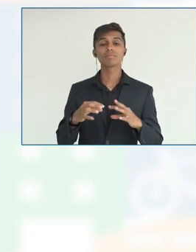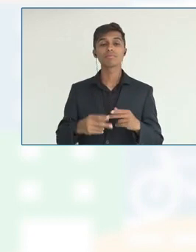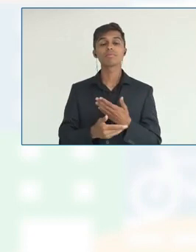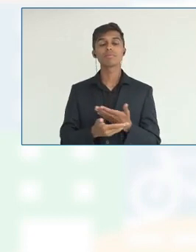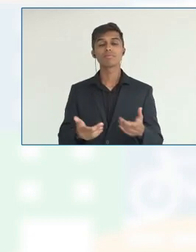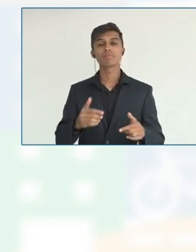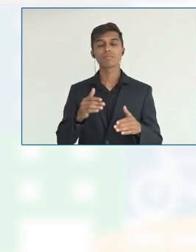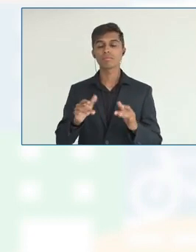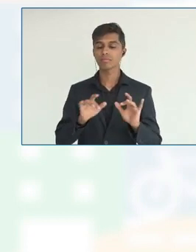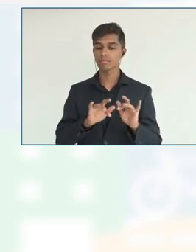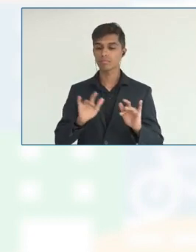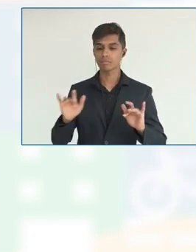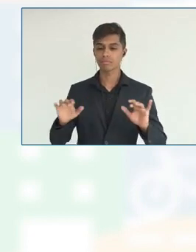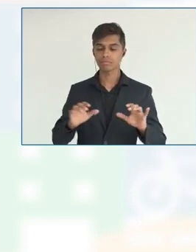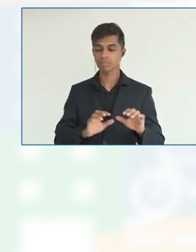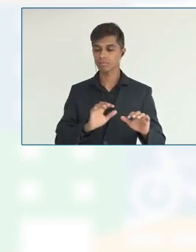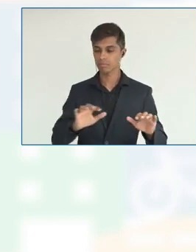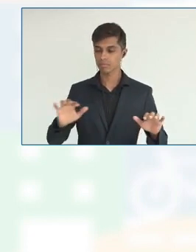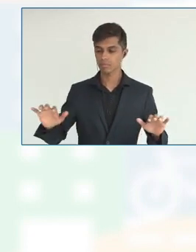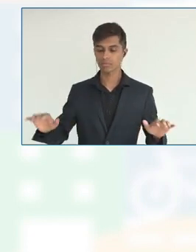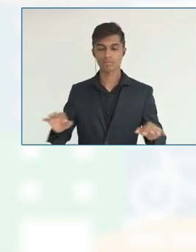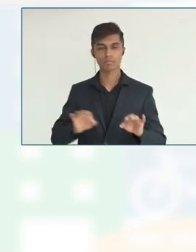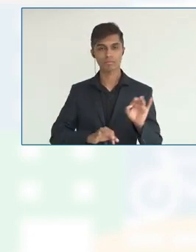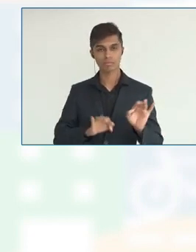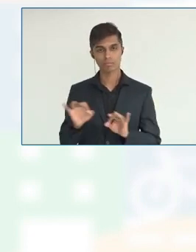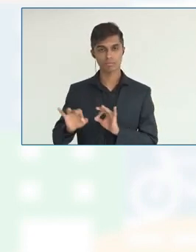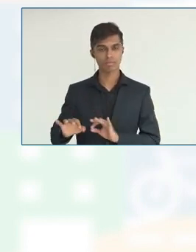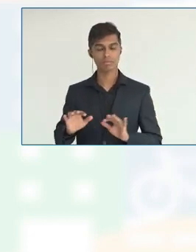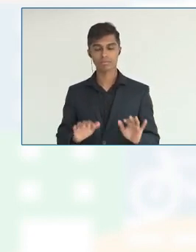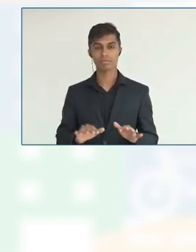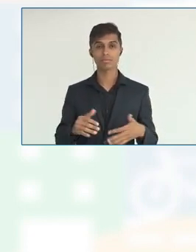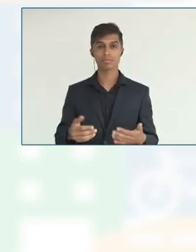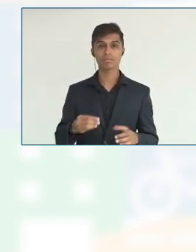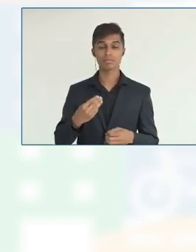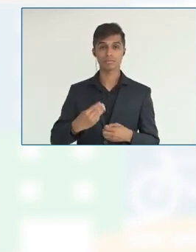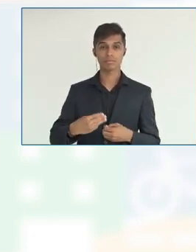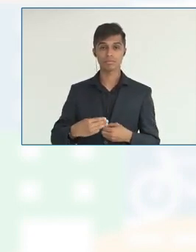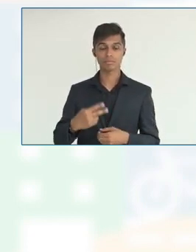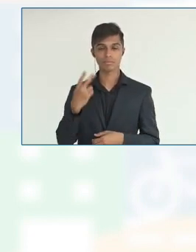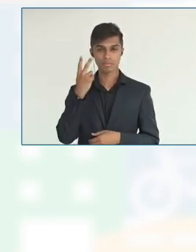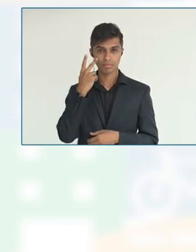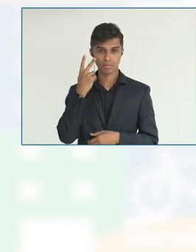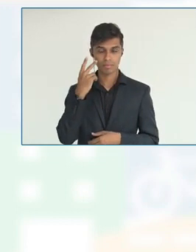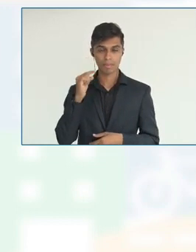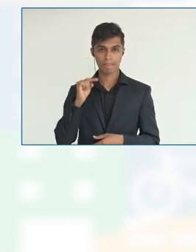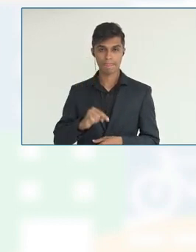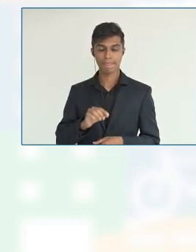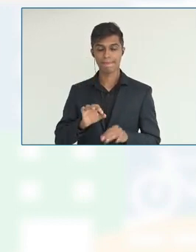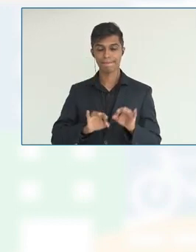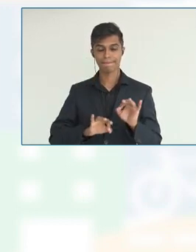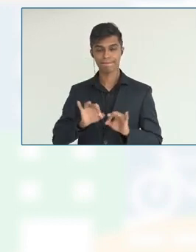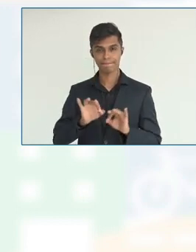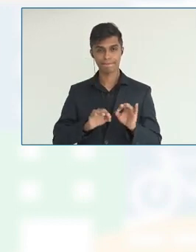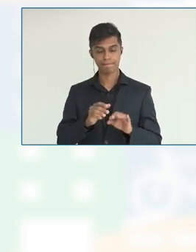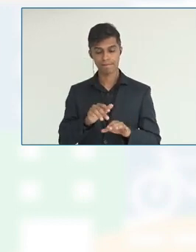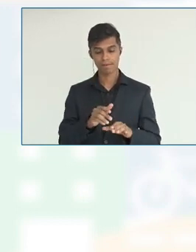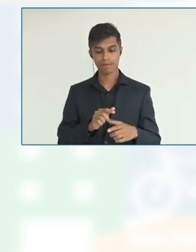áreas de atuação da vigilância em saúde. O município de São Paulo, ele é dividido